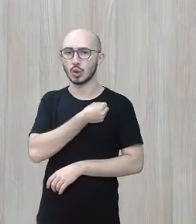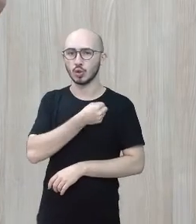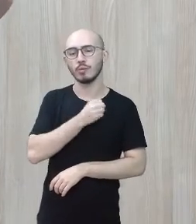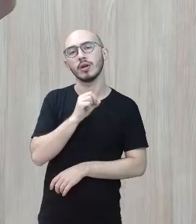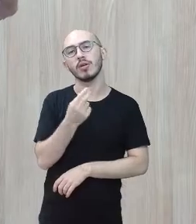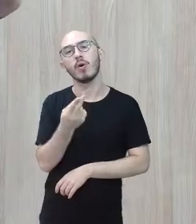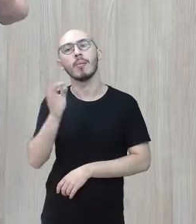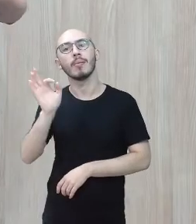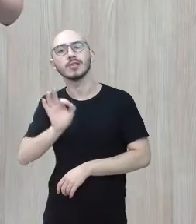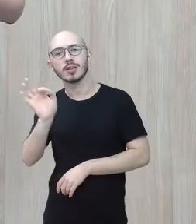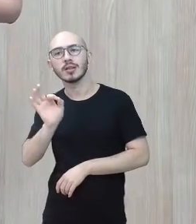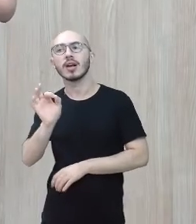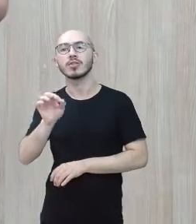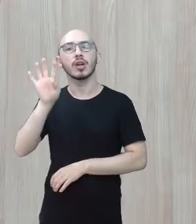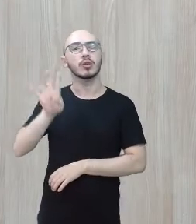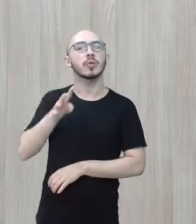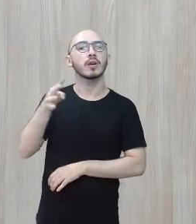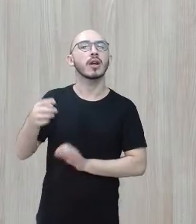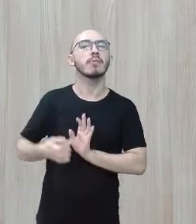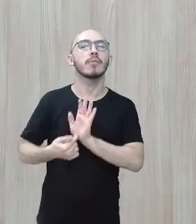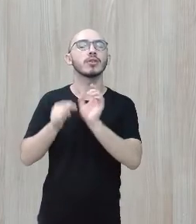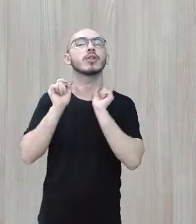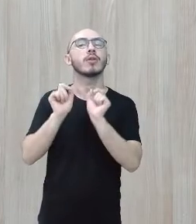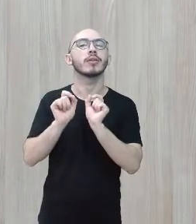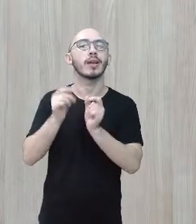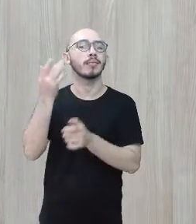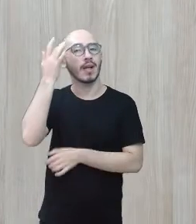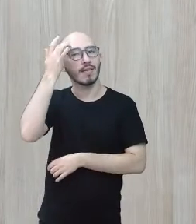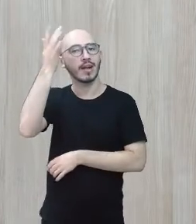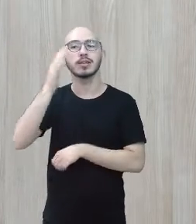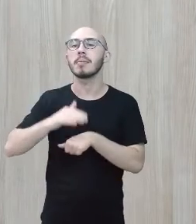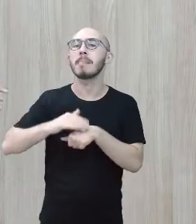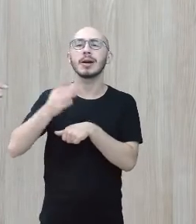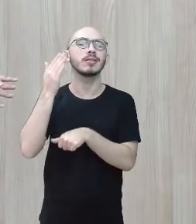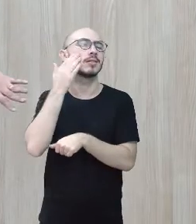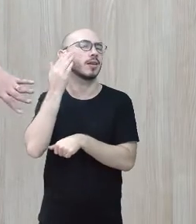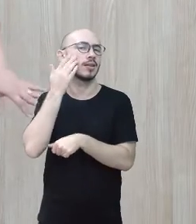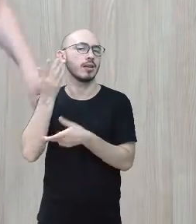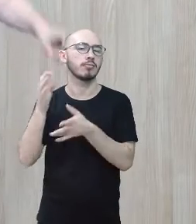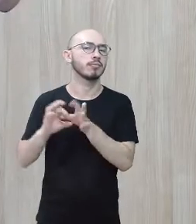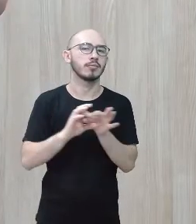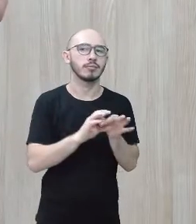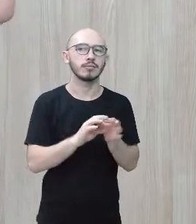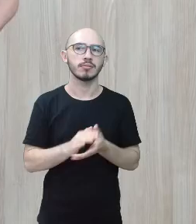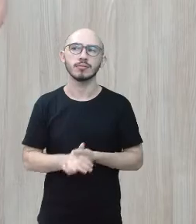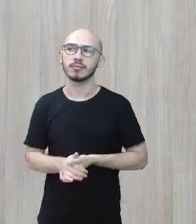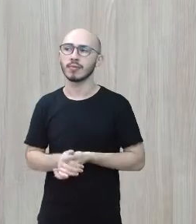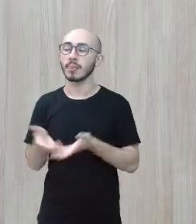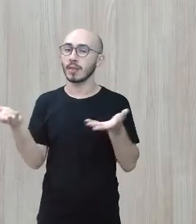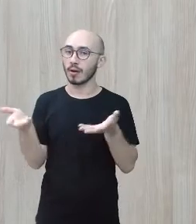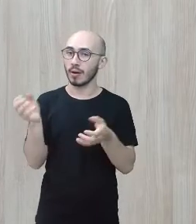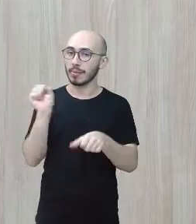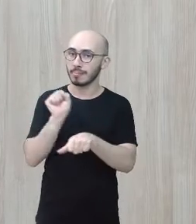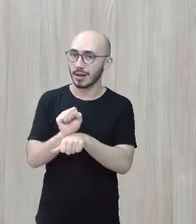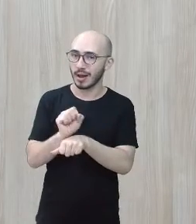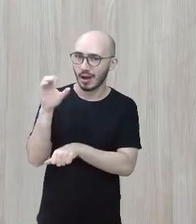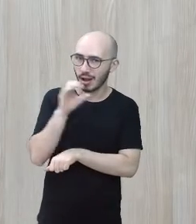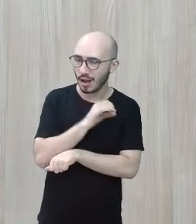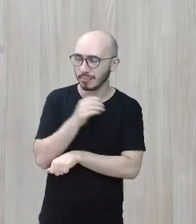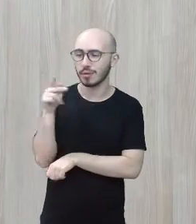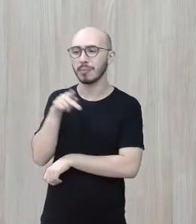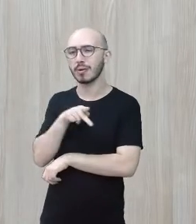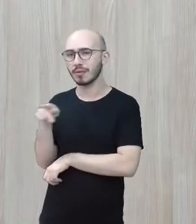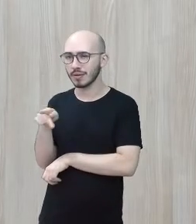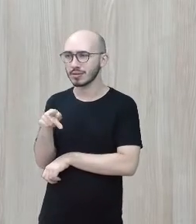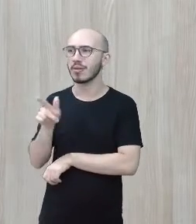gráfico, ele vem para facilitar a nossa interpretação em situações como essa, tá certo? Vou dar uma pausa aqui rapidinho para o professor